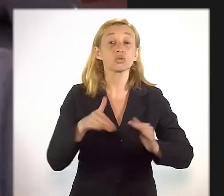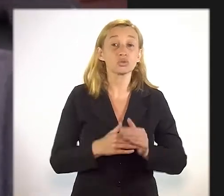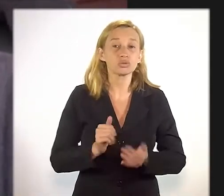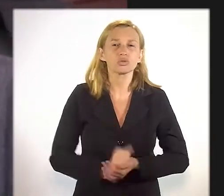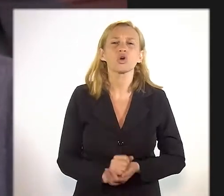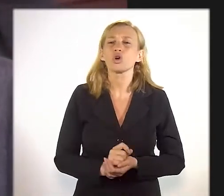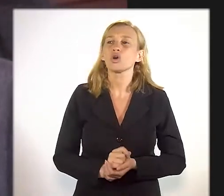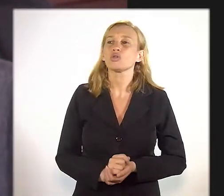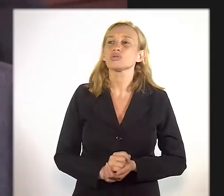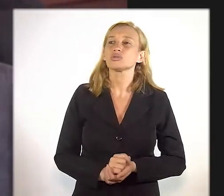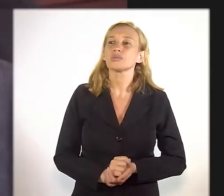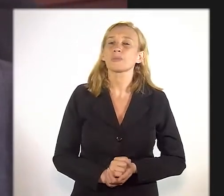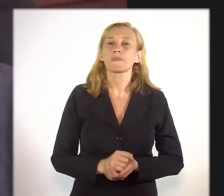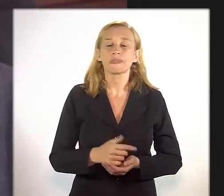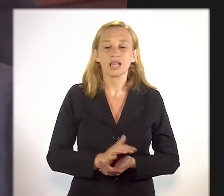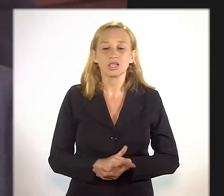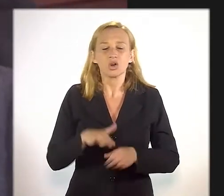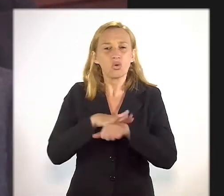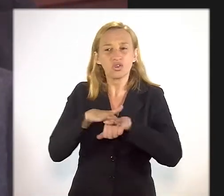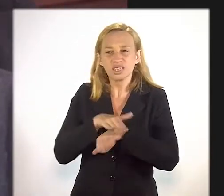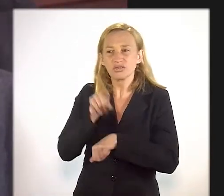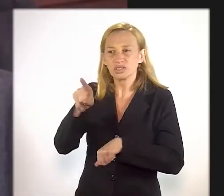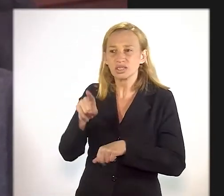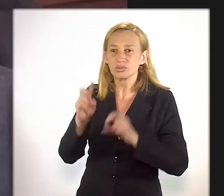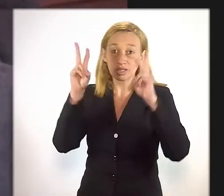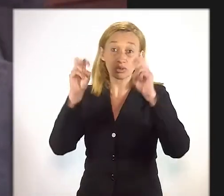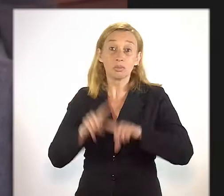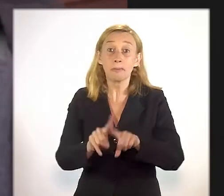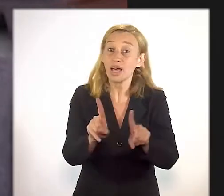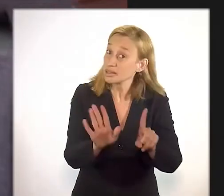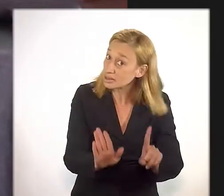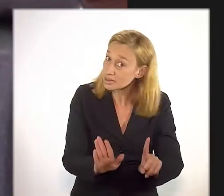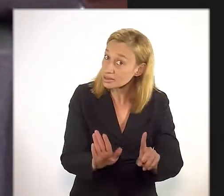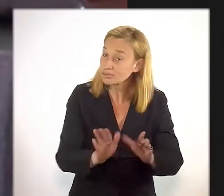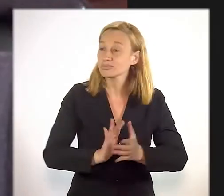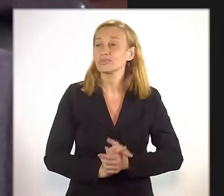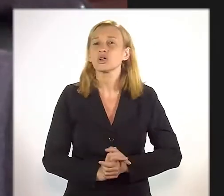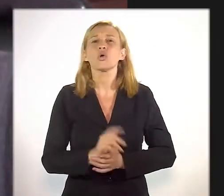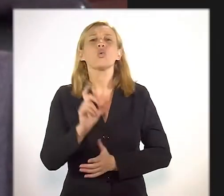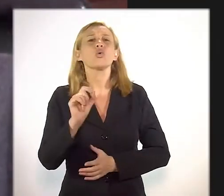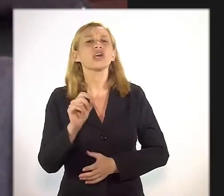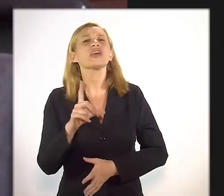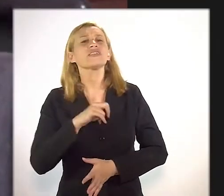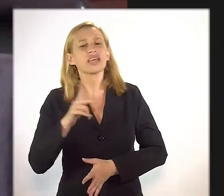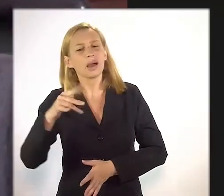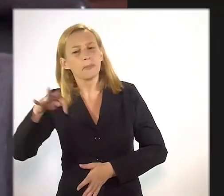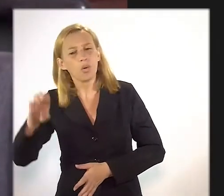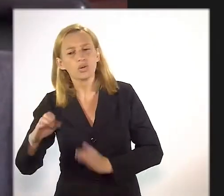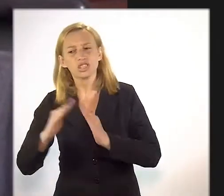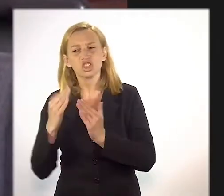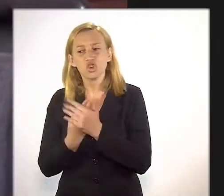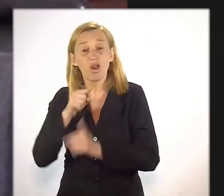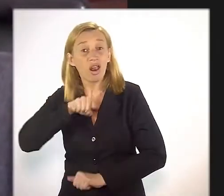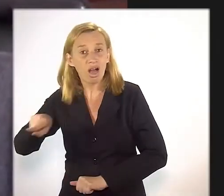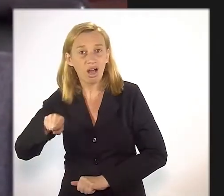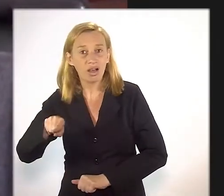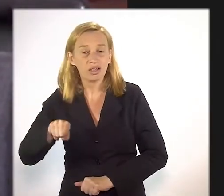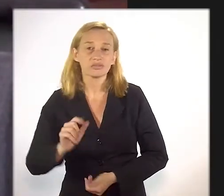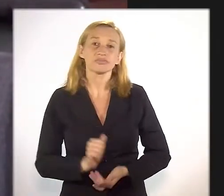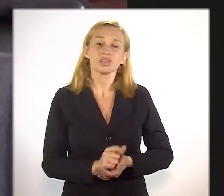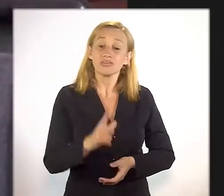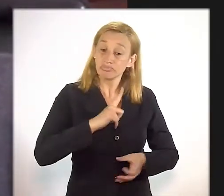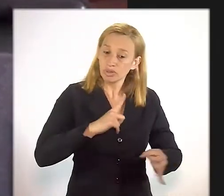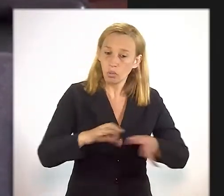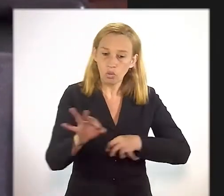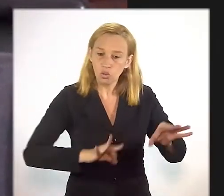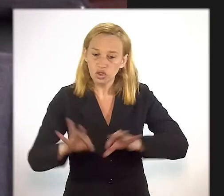nós não damos aula? Eu gostaria de conversar contigo sobre isso. Mas o que é que a Ponte tem? Tem uma